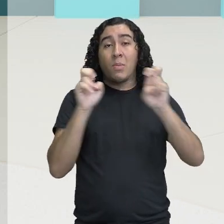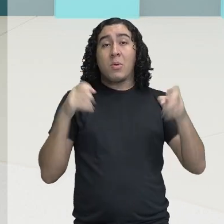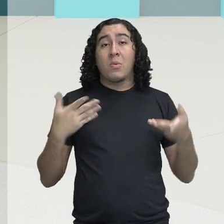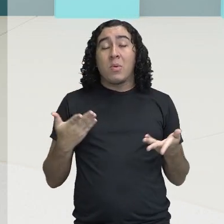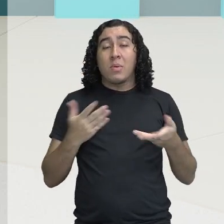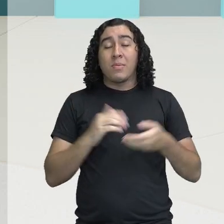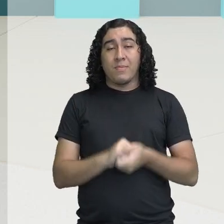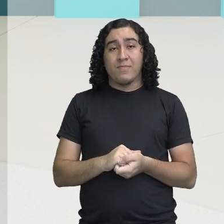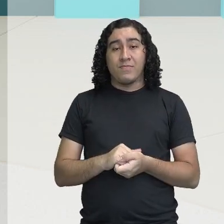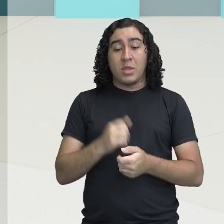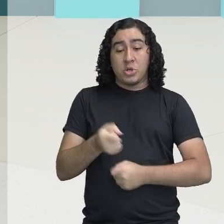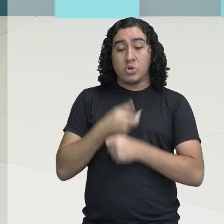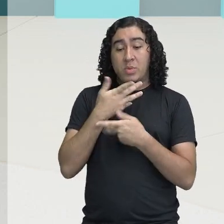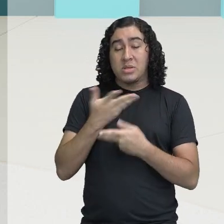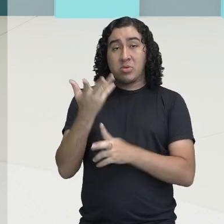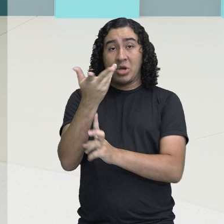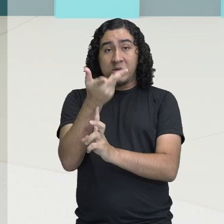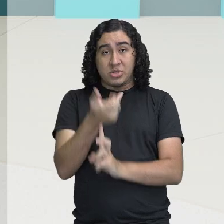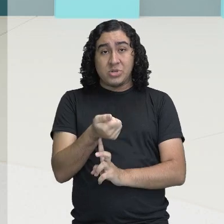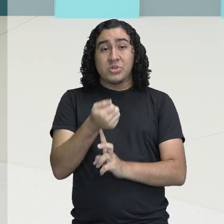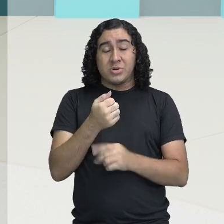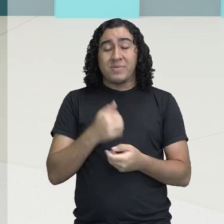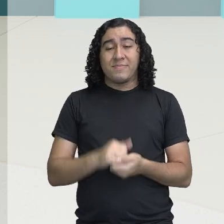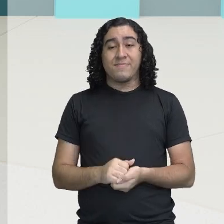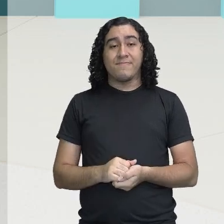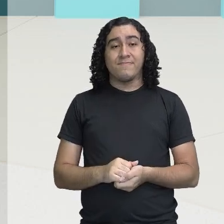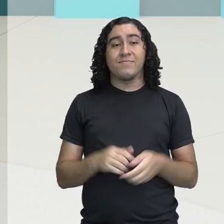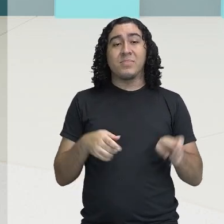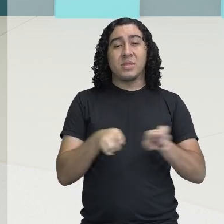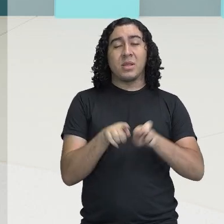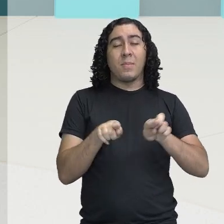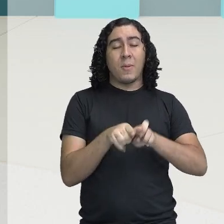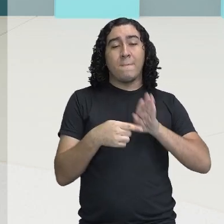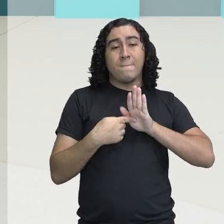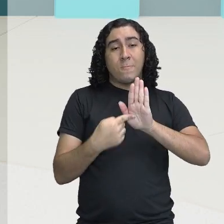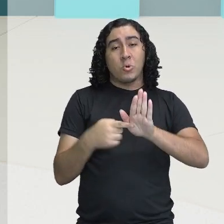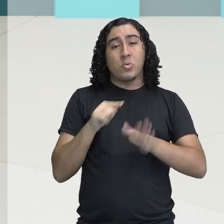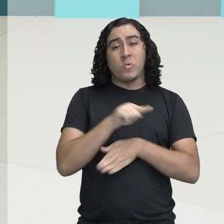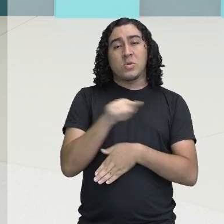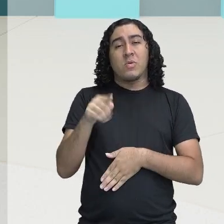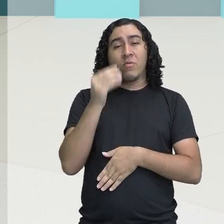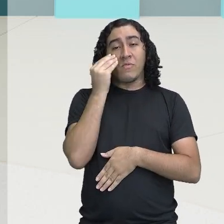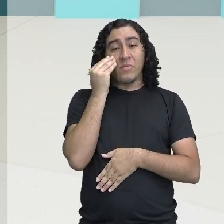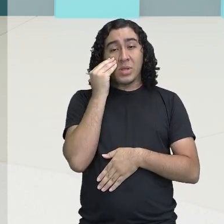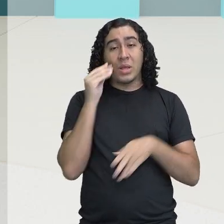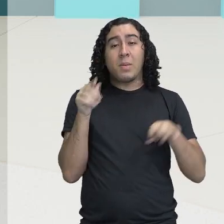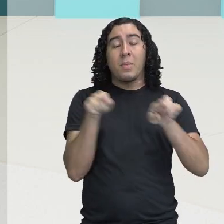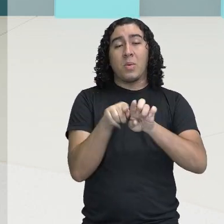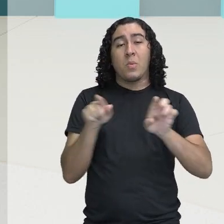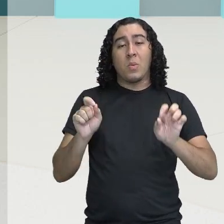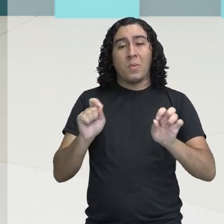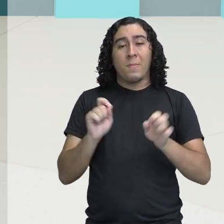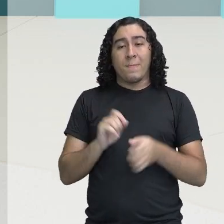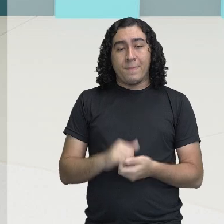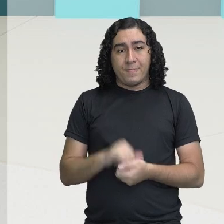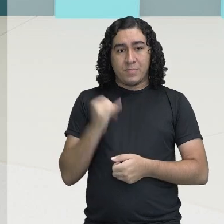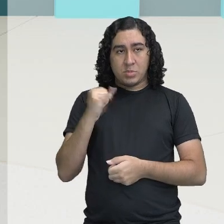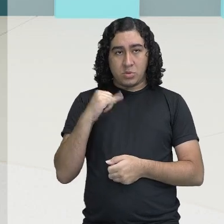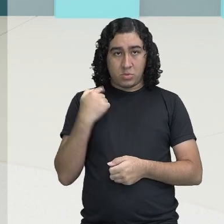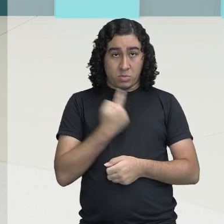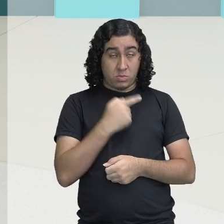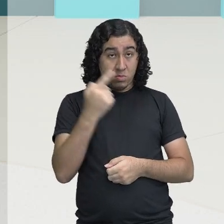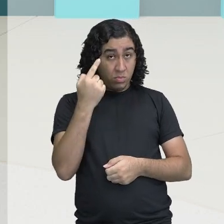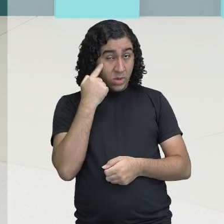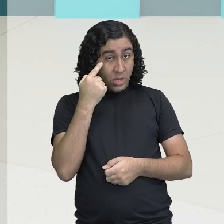das manifestações artísticas, E eu trago aqui para além, Então, quando colocamos